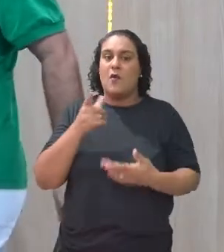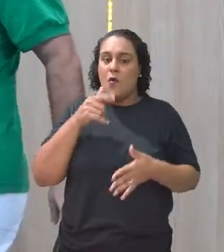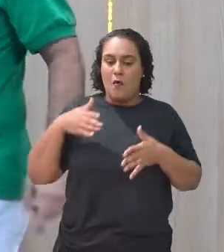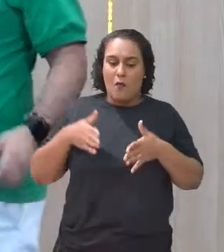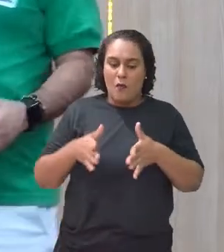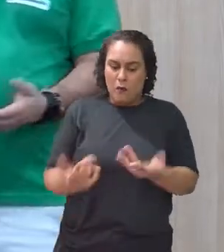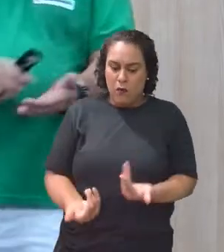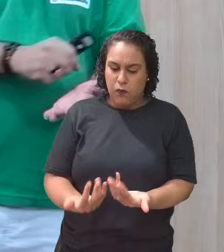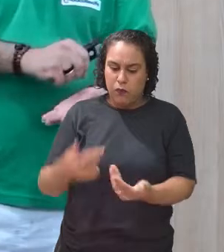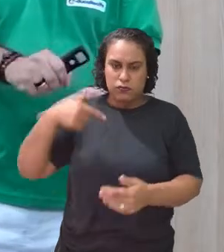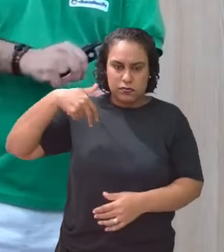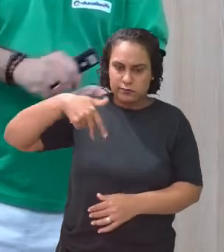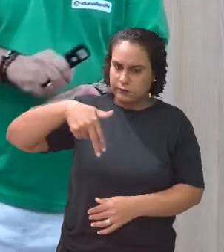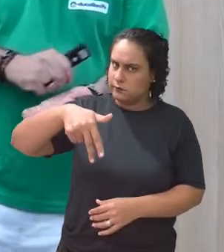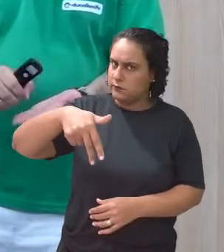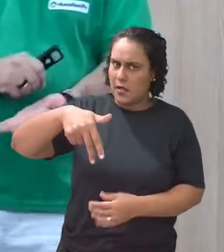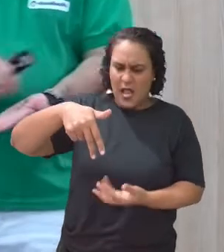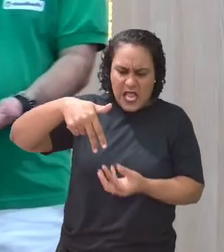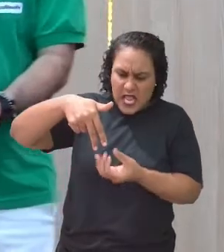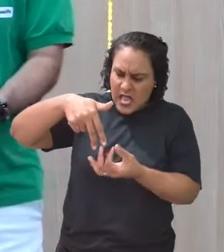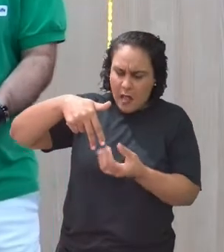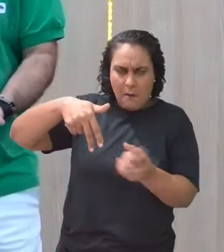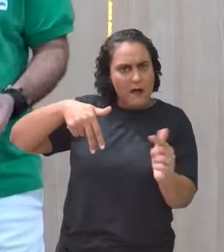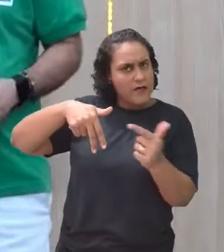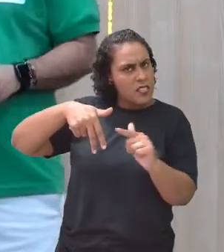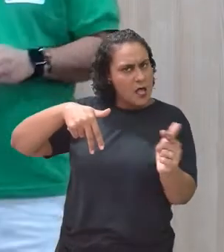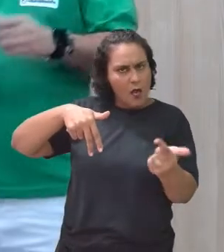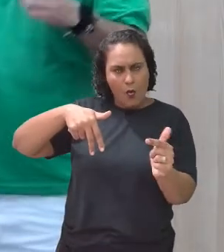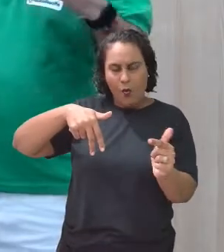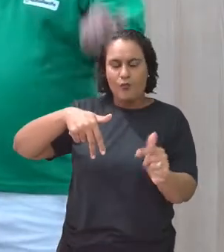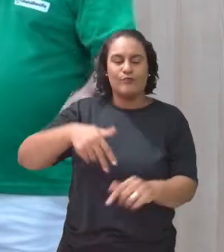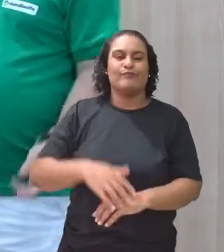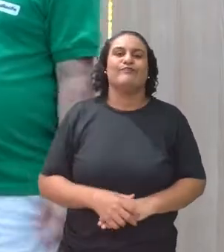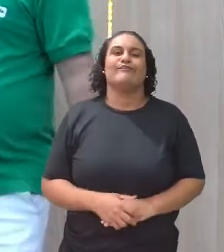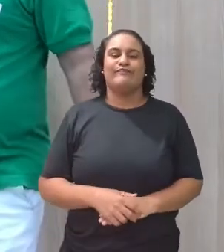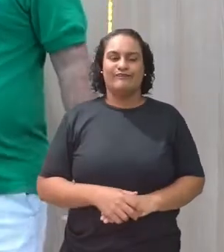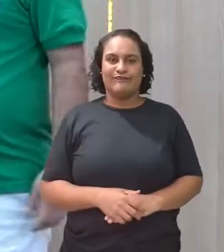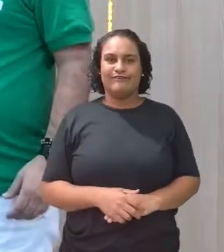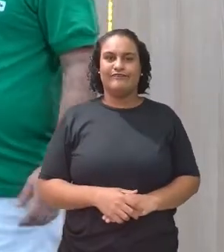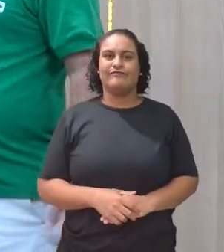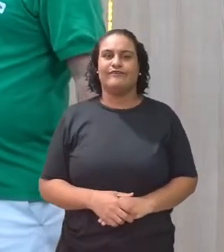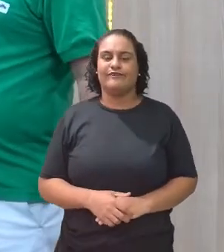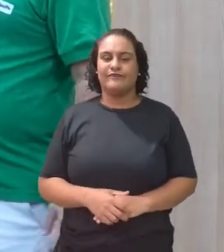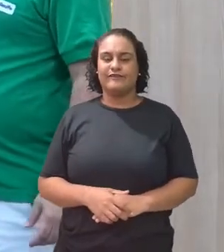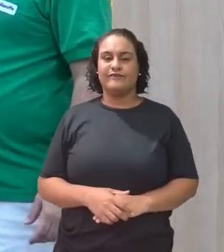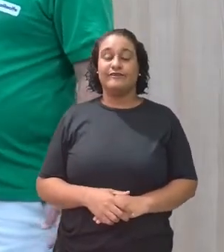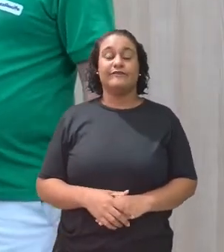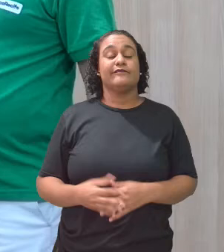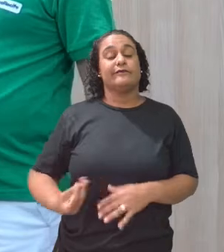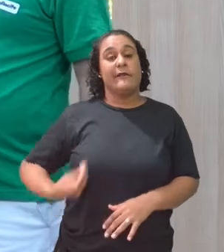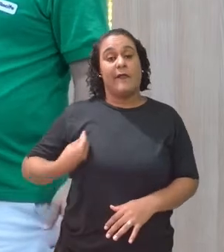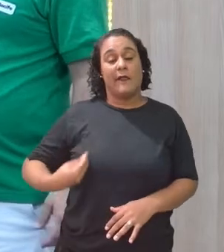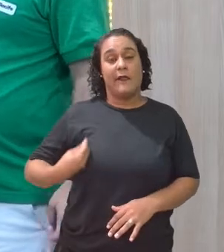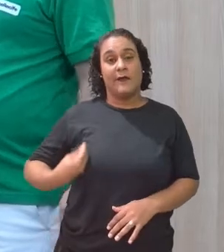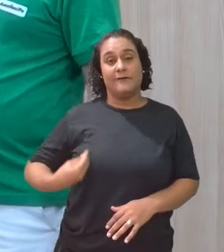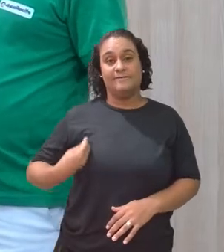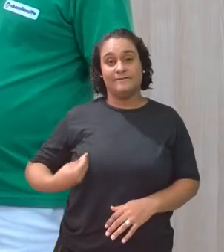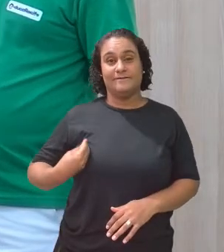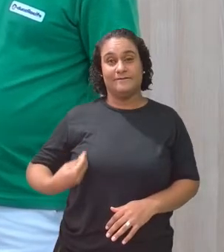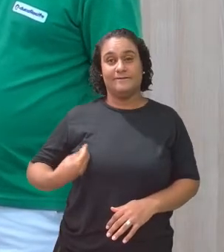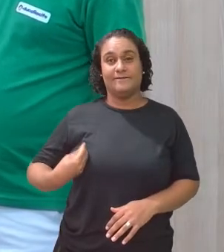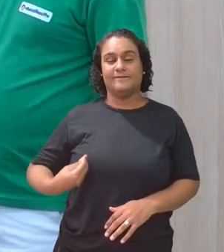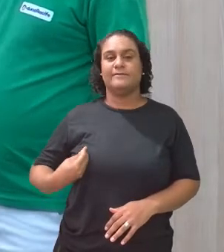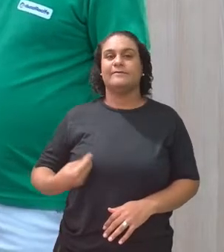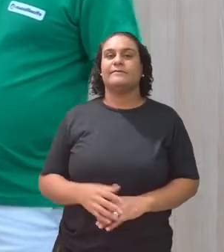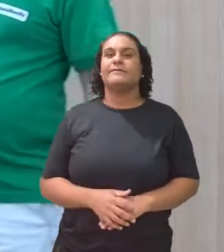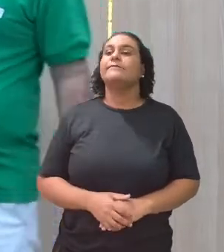usar o pé do cabo como lixa, né, de tão grosso que ele ficava, né? Então, vejam, existia essa